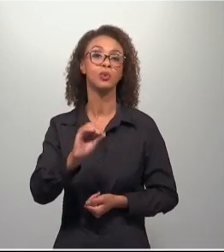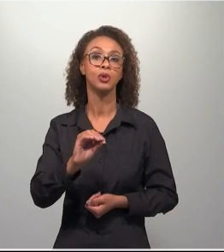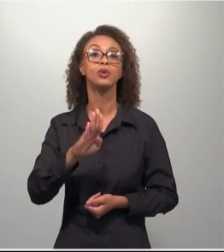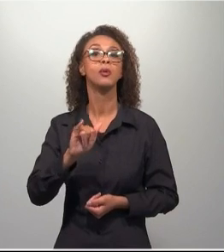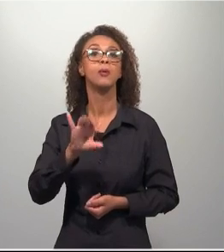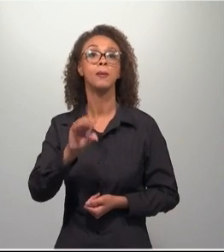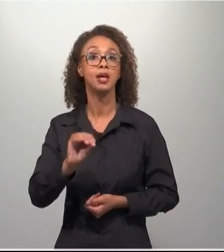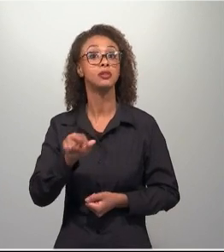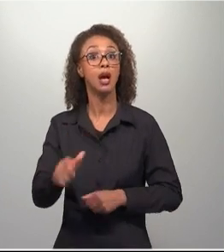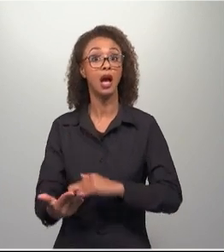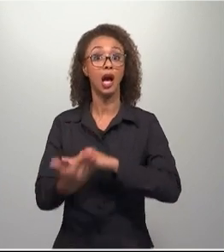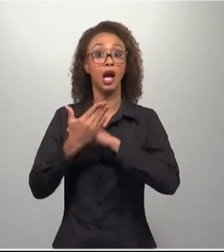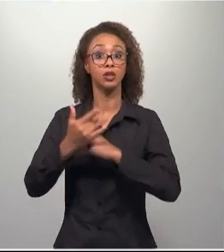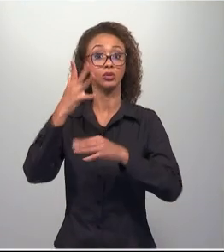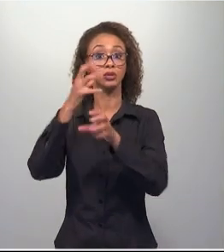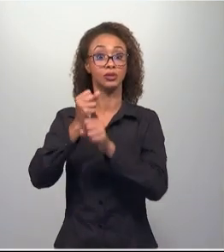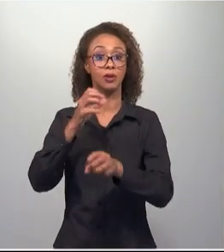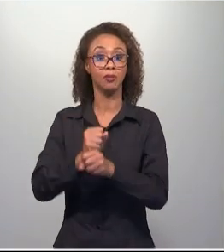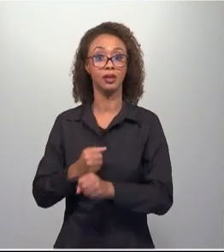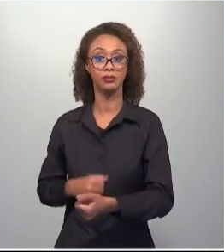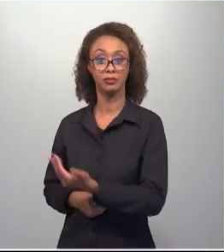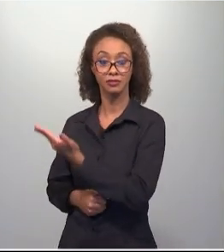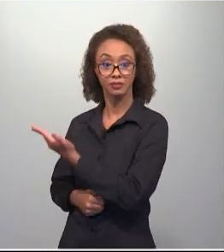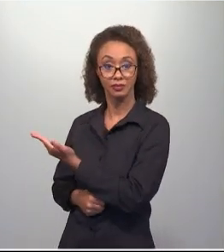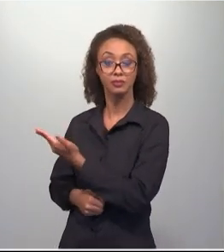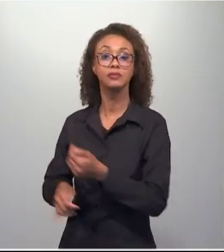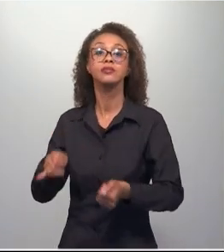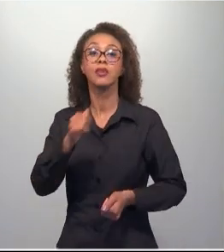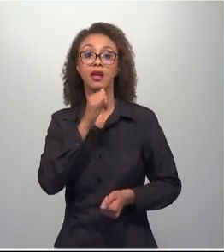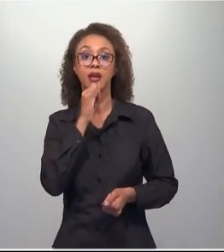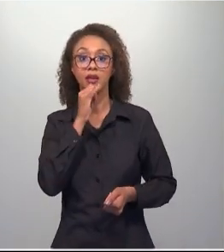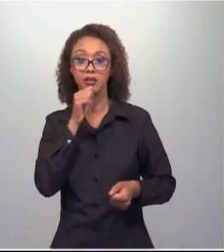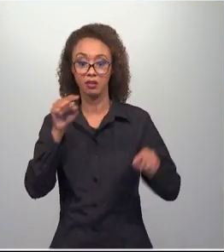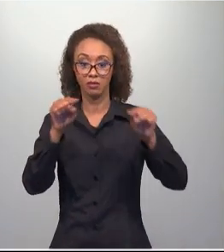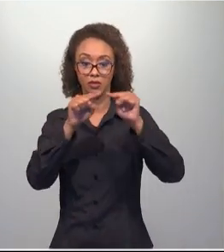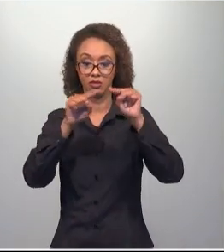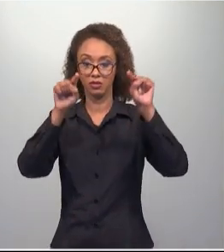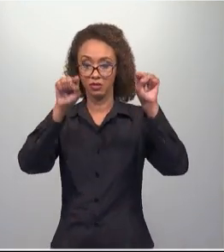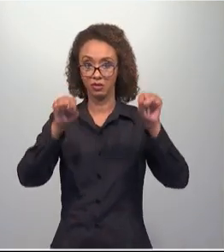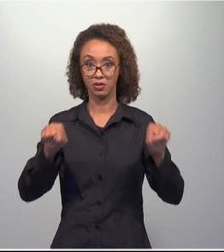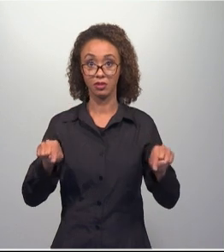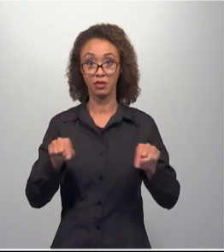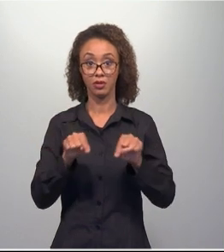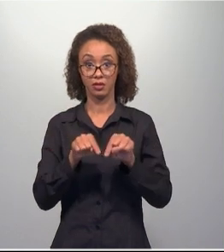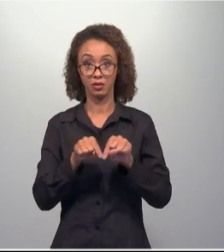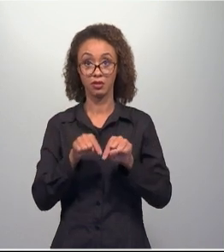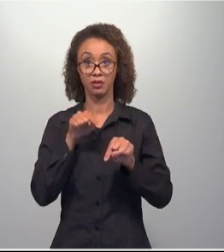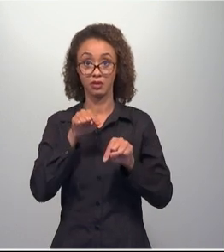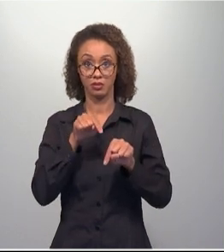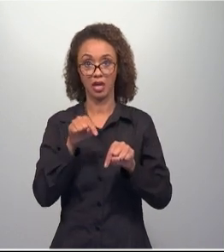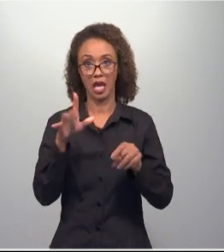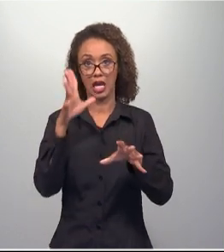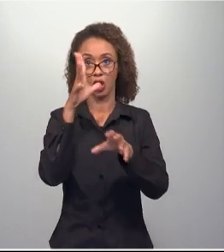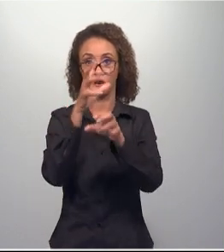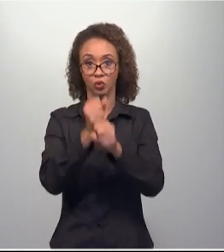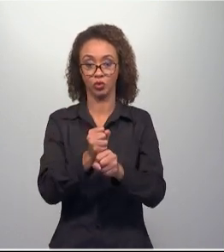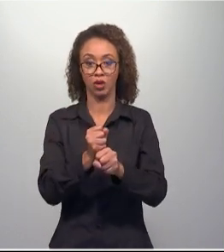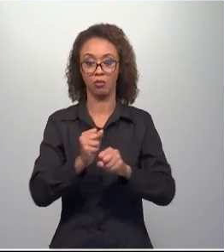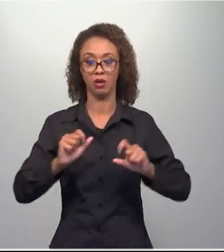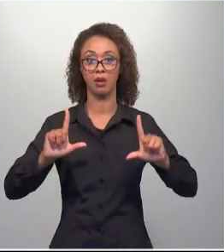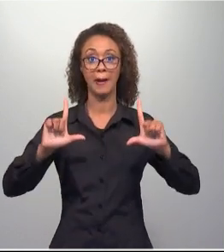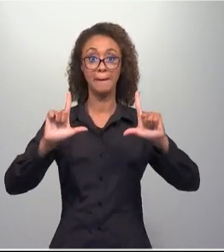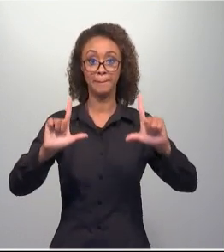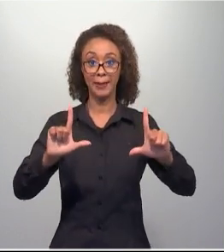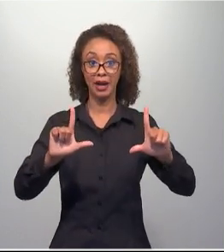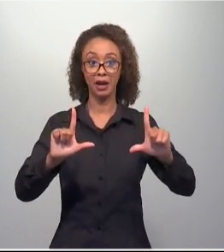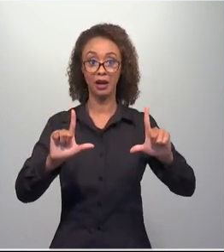sonhador soma a 1 com a 2 com a 3 e 1 vem um da minha posição anterior e